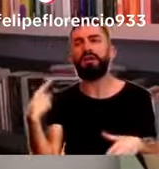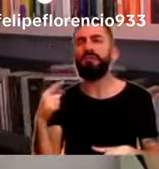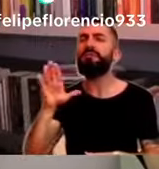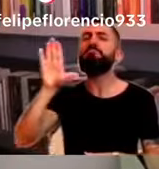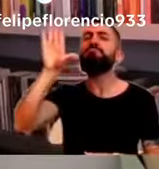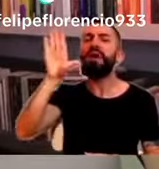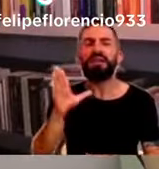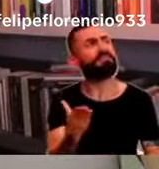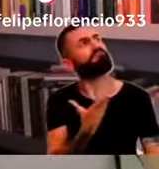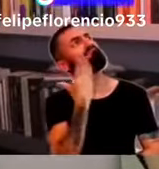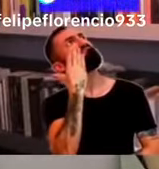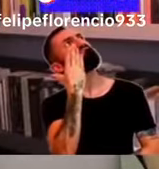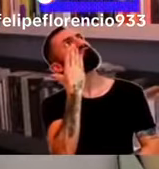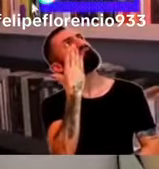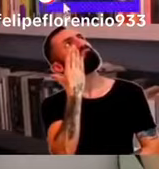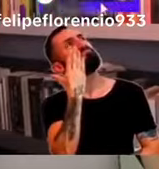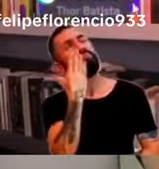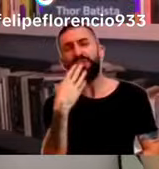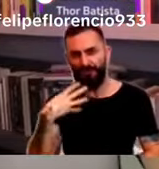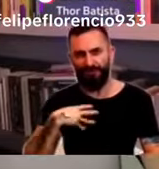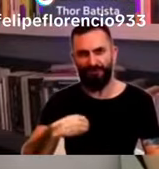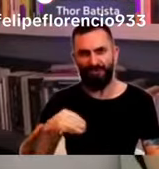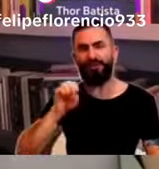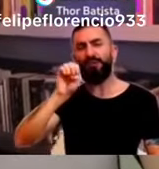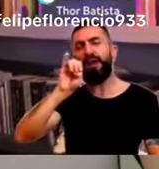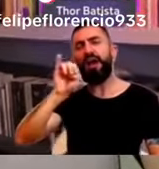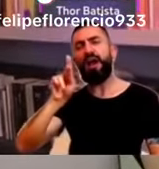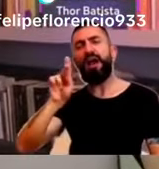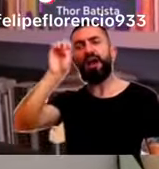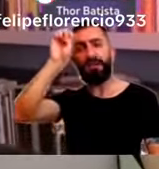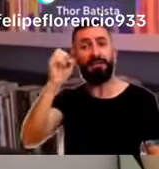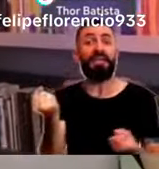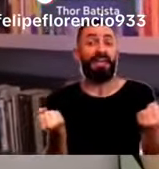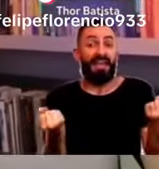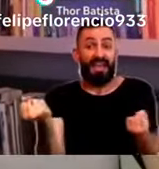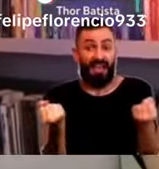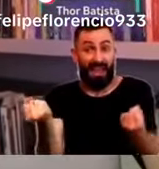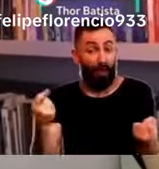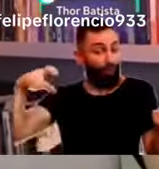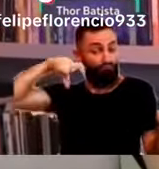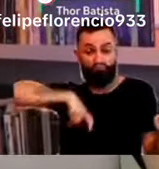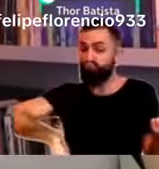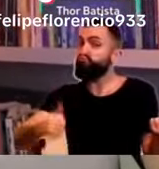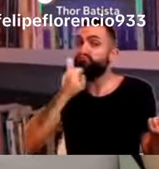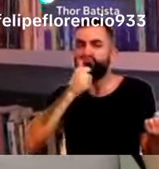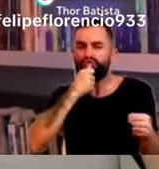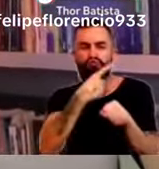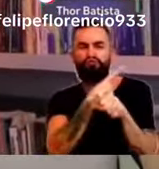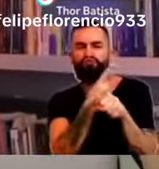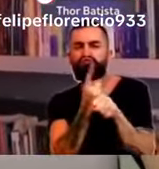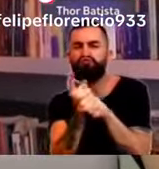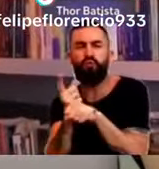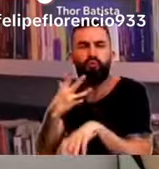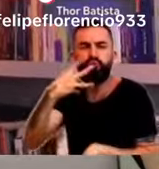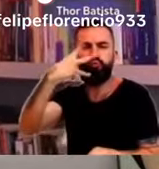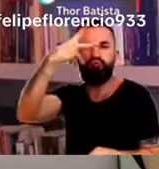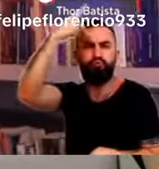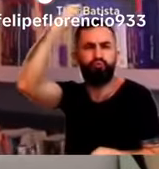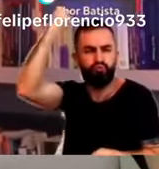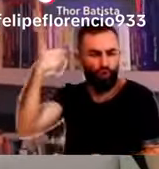Olha, o filho do Ike Batista, o Thor Batista, dirigindo um carro sem documento, acima do limite da velocidade, sob o efeito